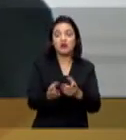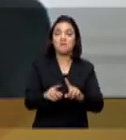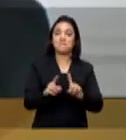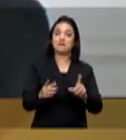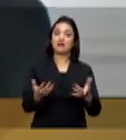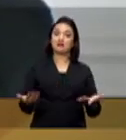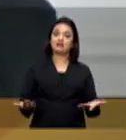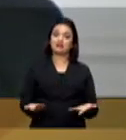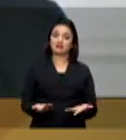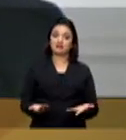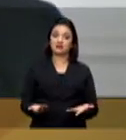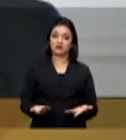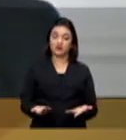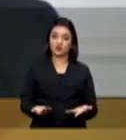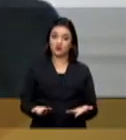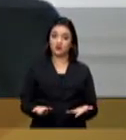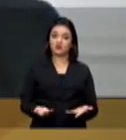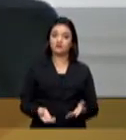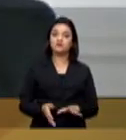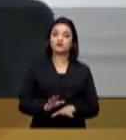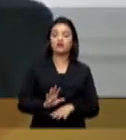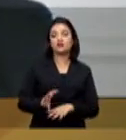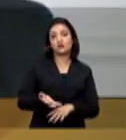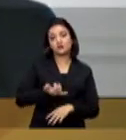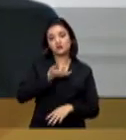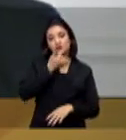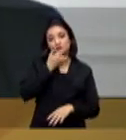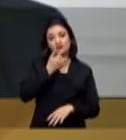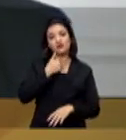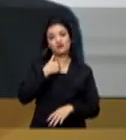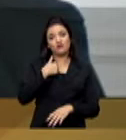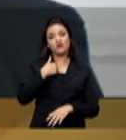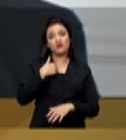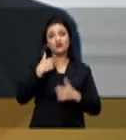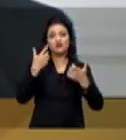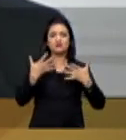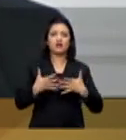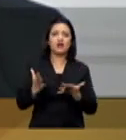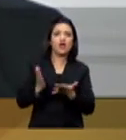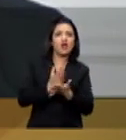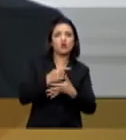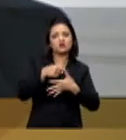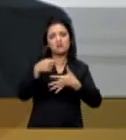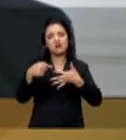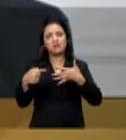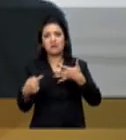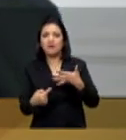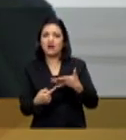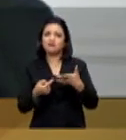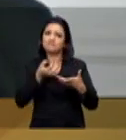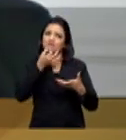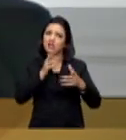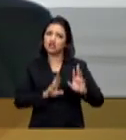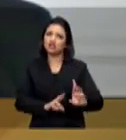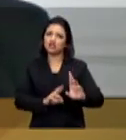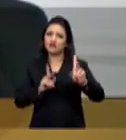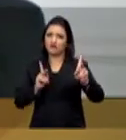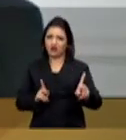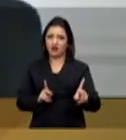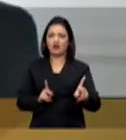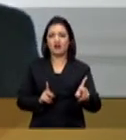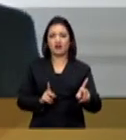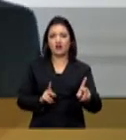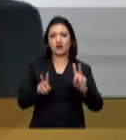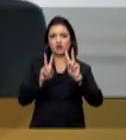sua excelência, assim como ao ministro Nunes Marques, vou apresentar divergência relação à conclusão do eminente